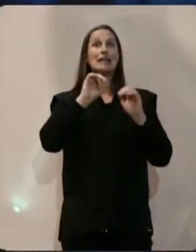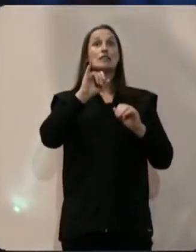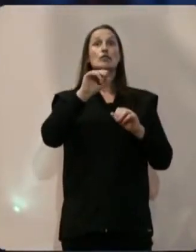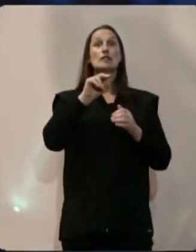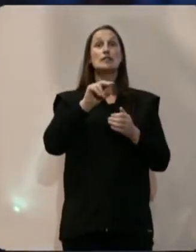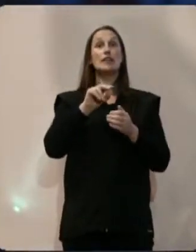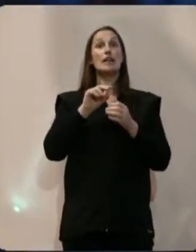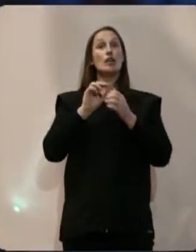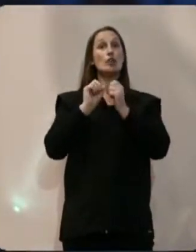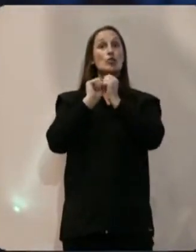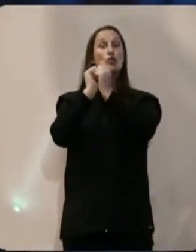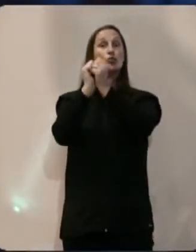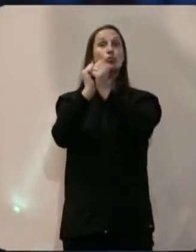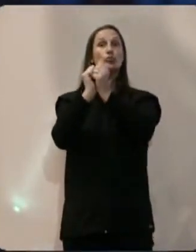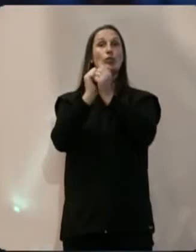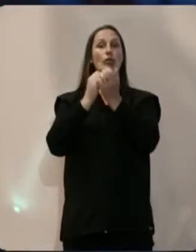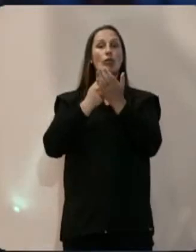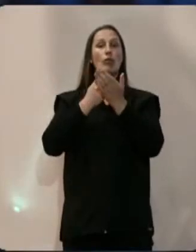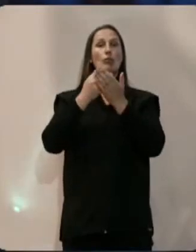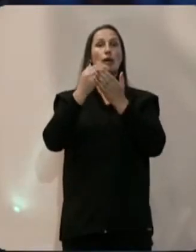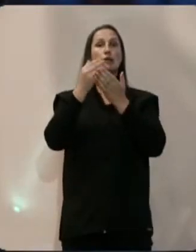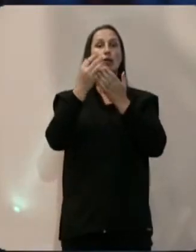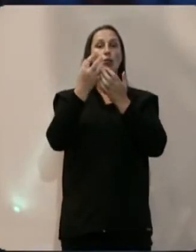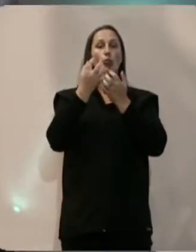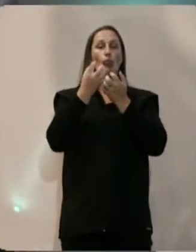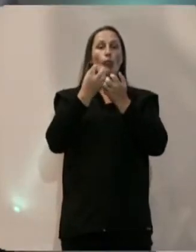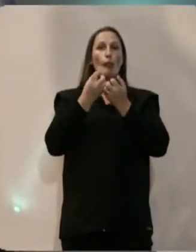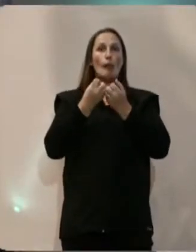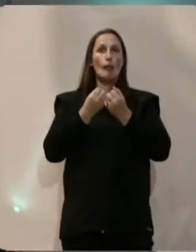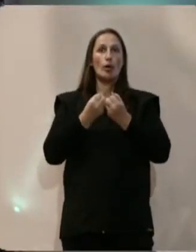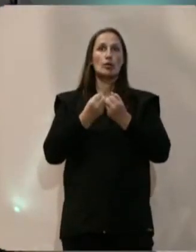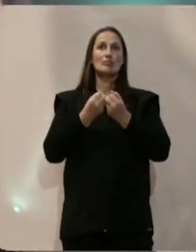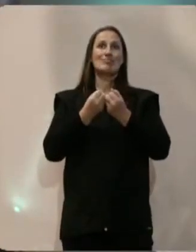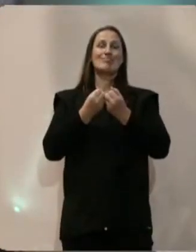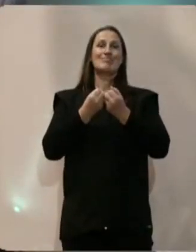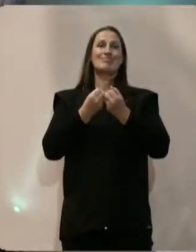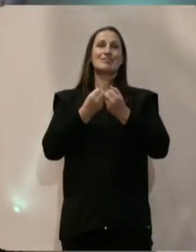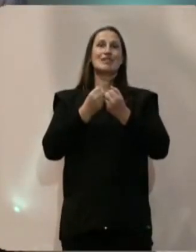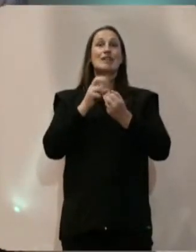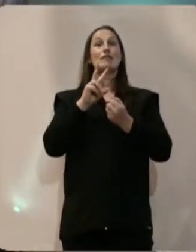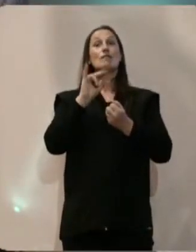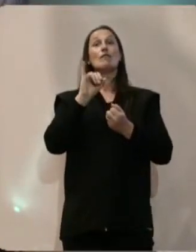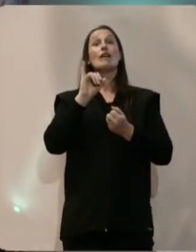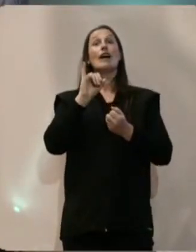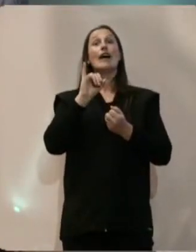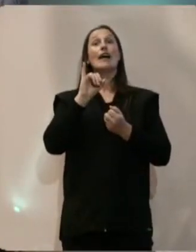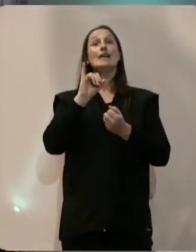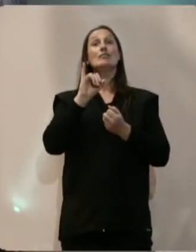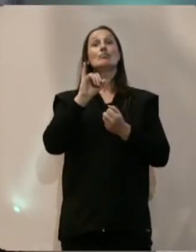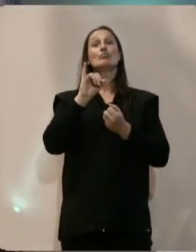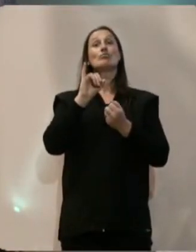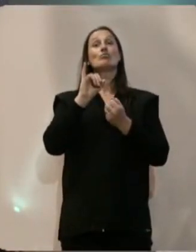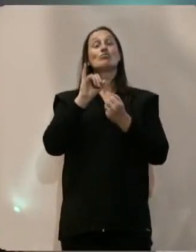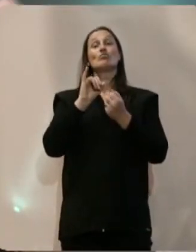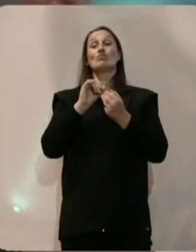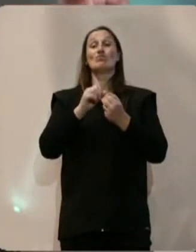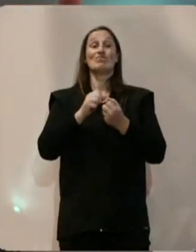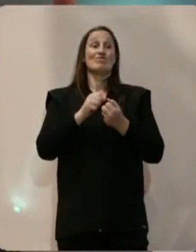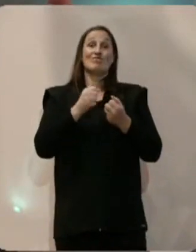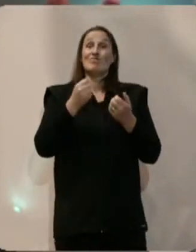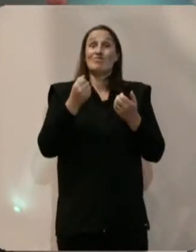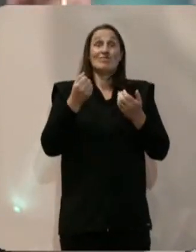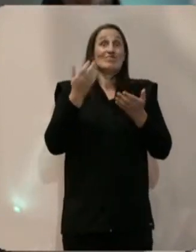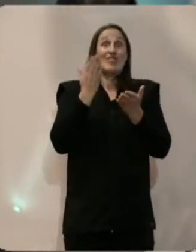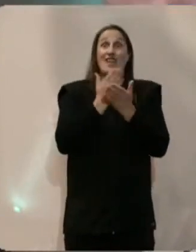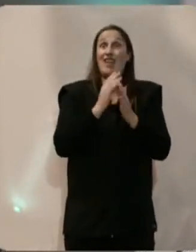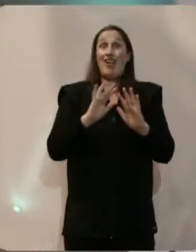Jesus, você seca, e se você secar, vai ser cortado, e se for cortado, não presta